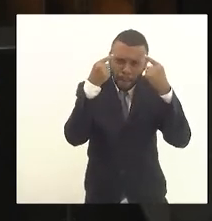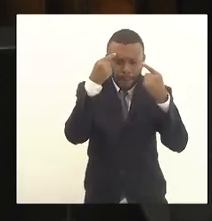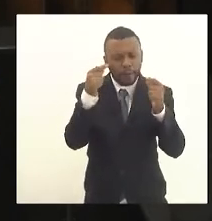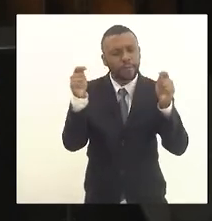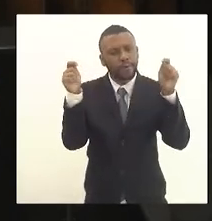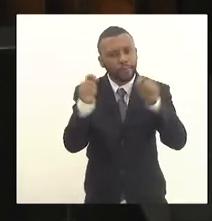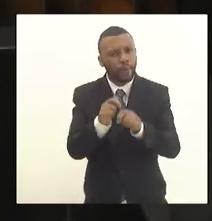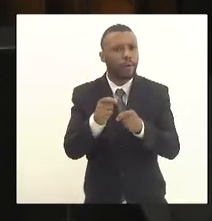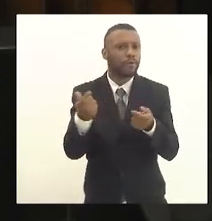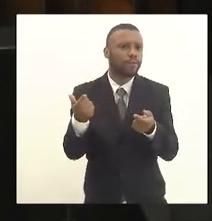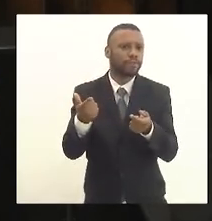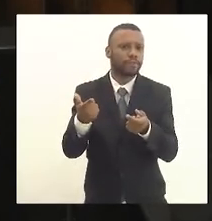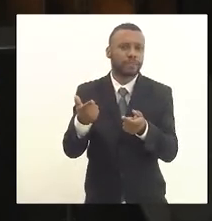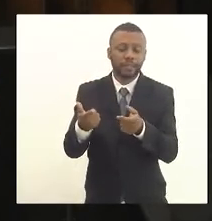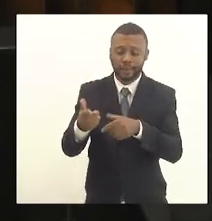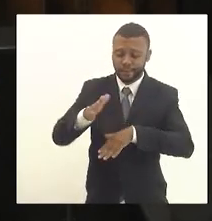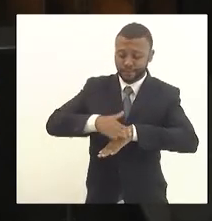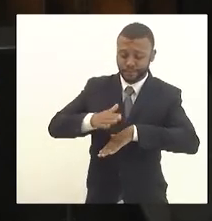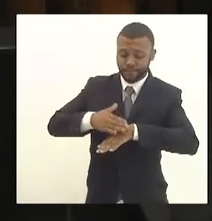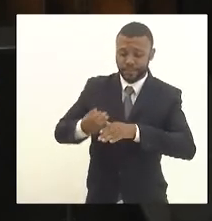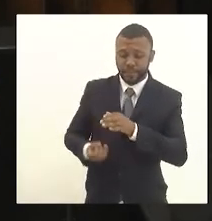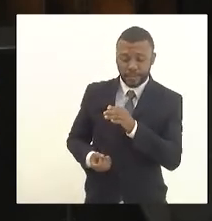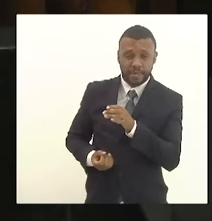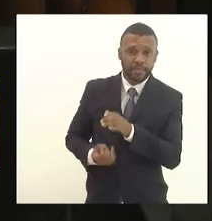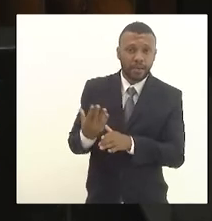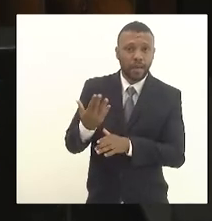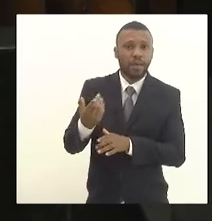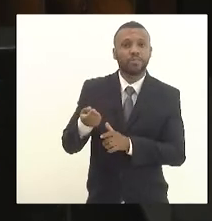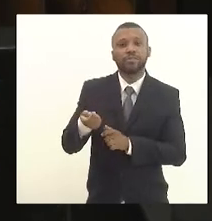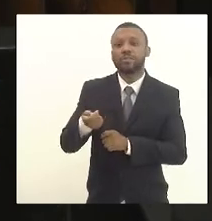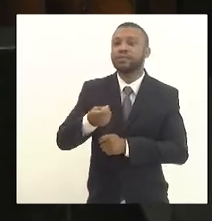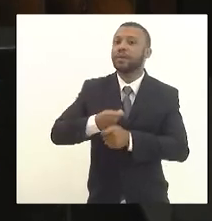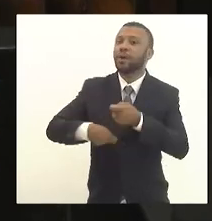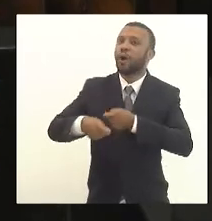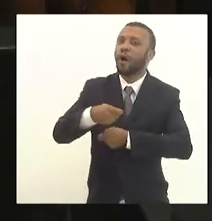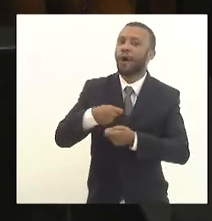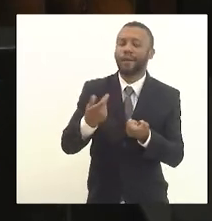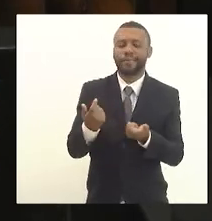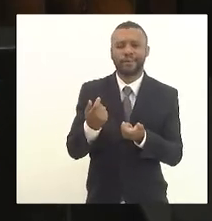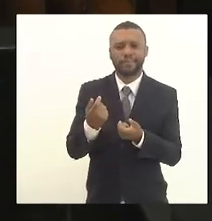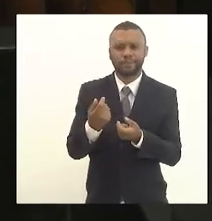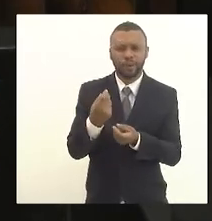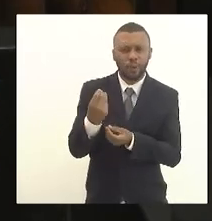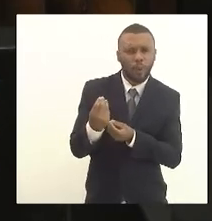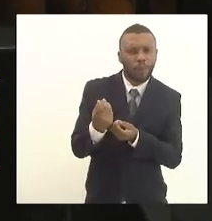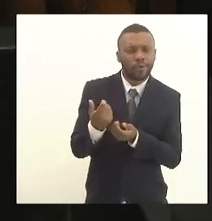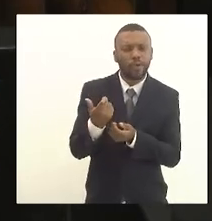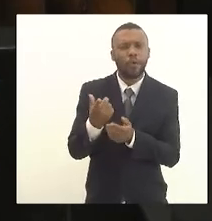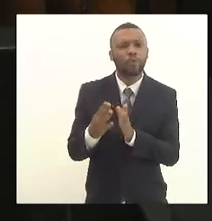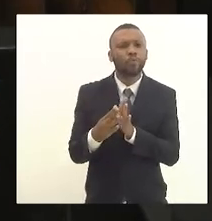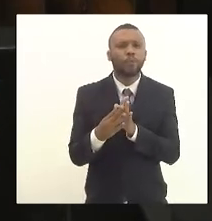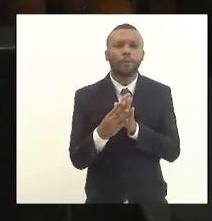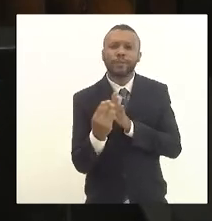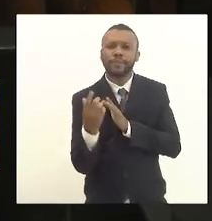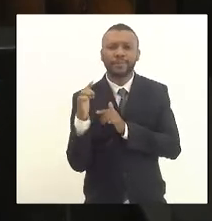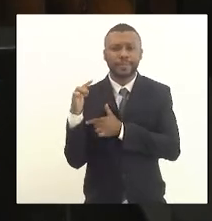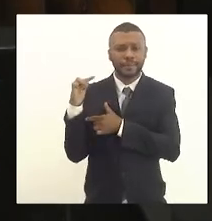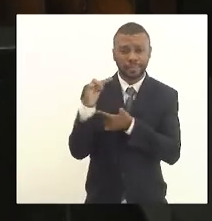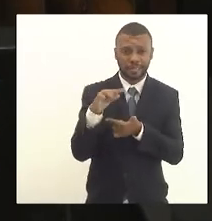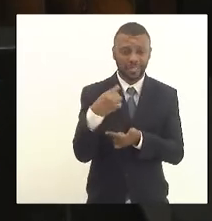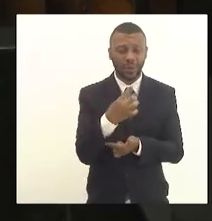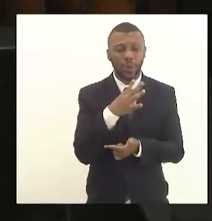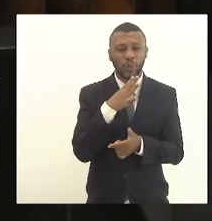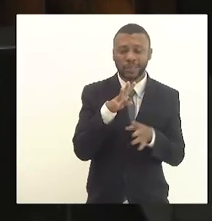e ser geradoras de negócio? Não é pelos meios tradicionais que a gente conhece, porque está aí o resultado,